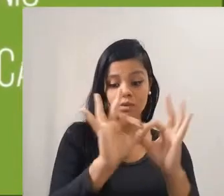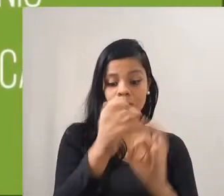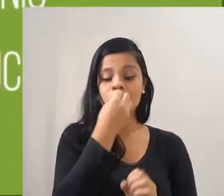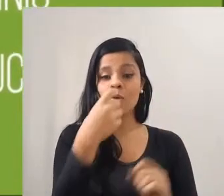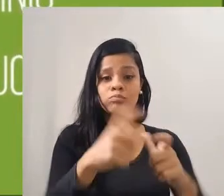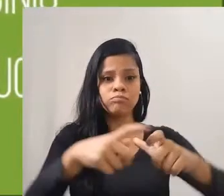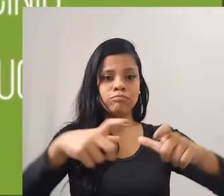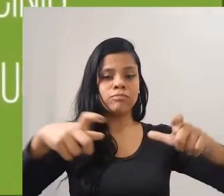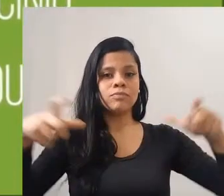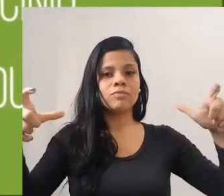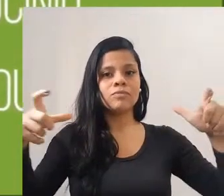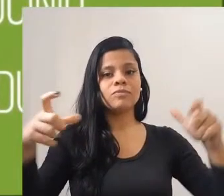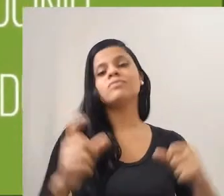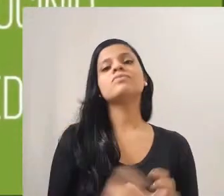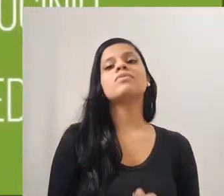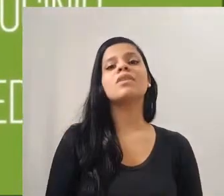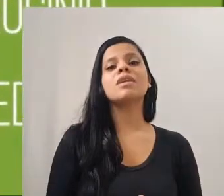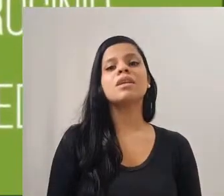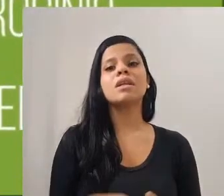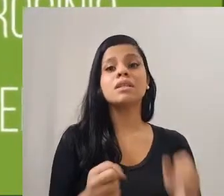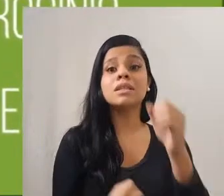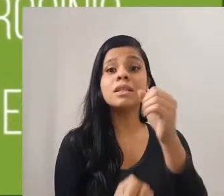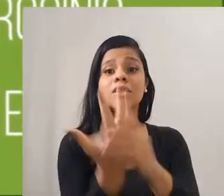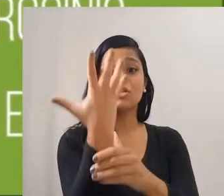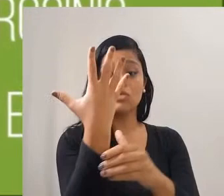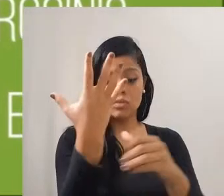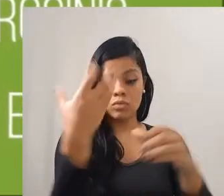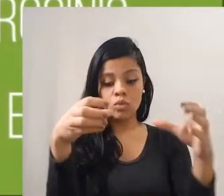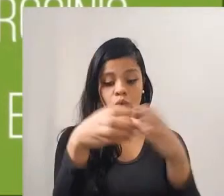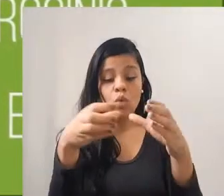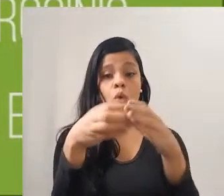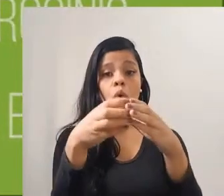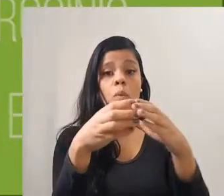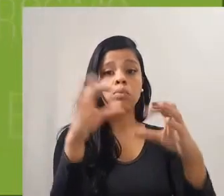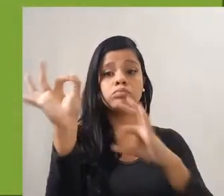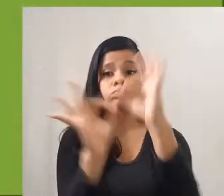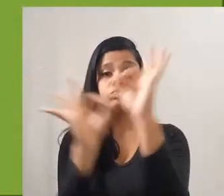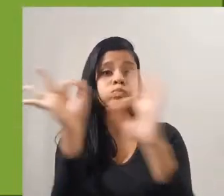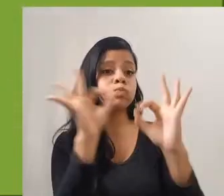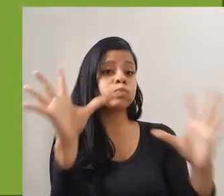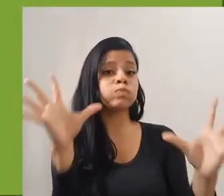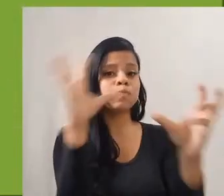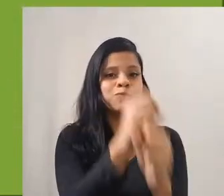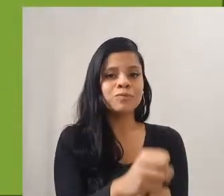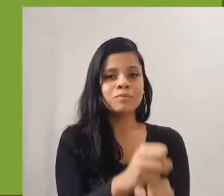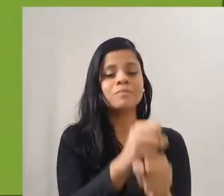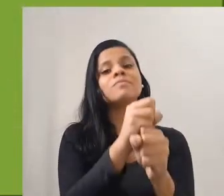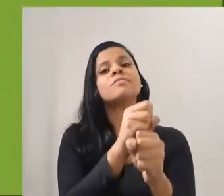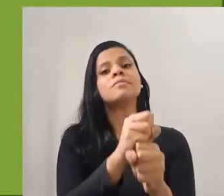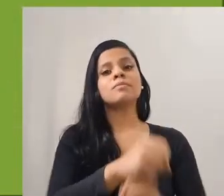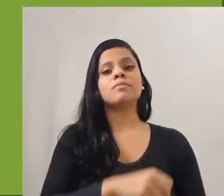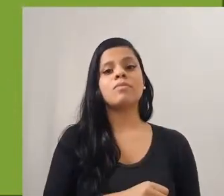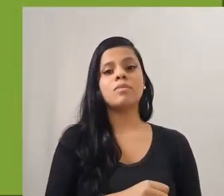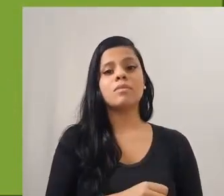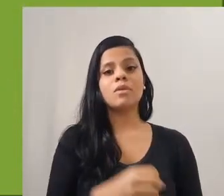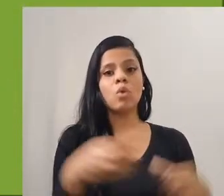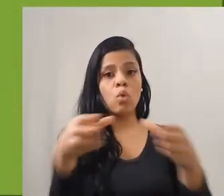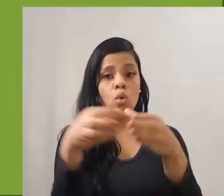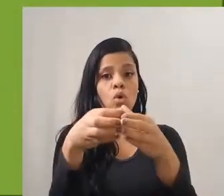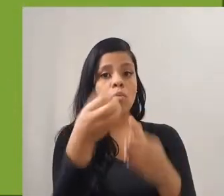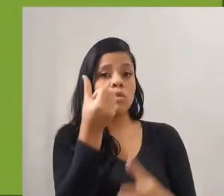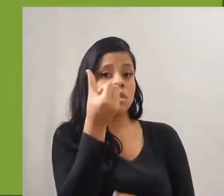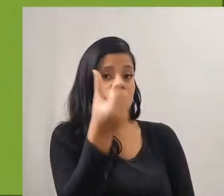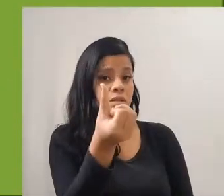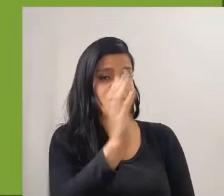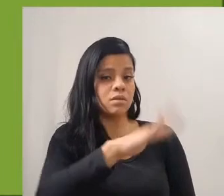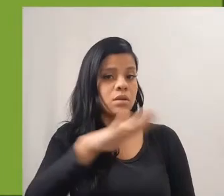demanda, foi necessário criar uma rede organizacional com todos os projetos. Essa rede foi centrada em um comitê composto por